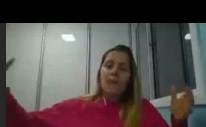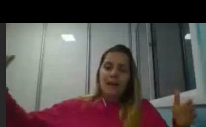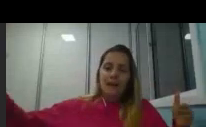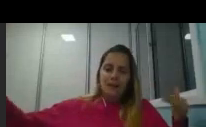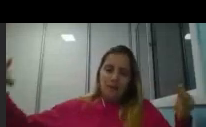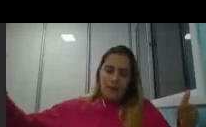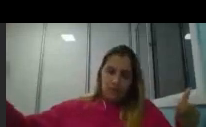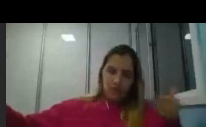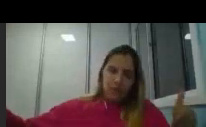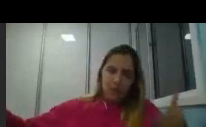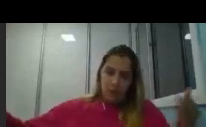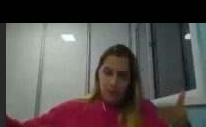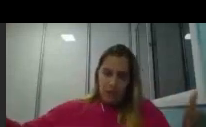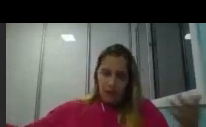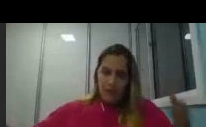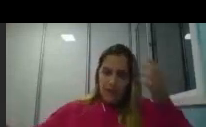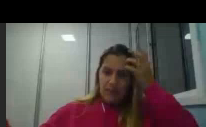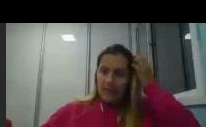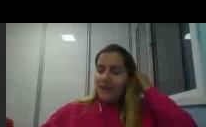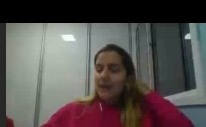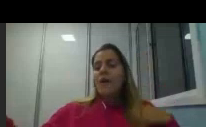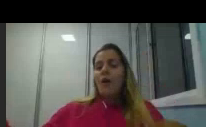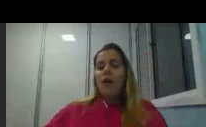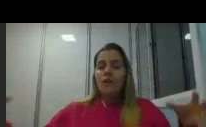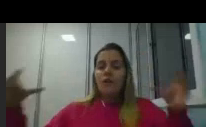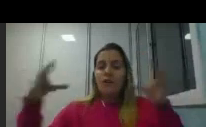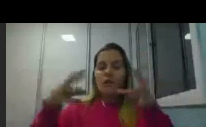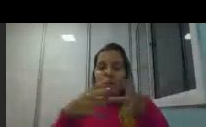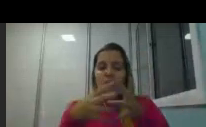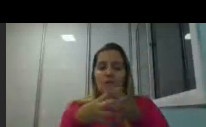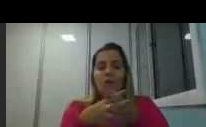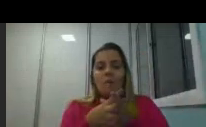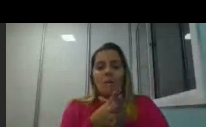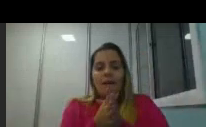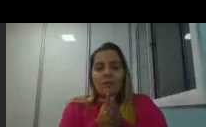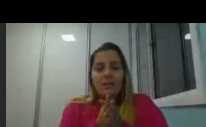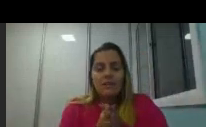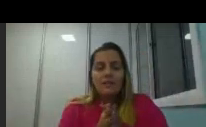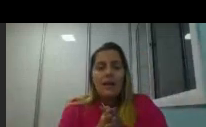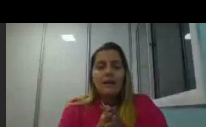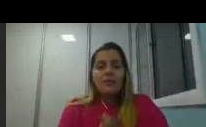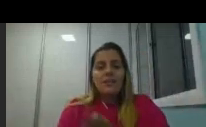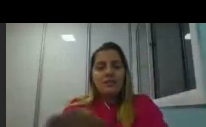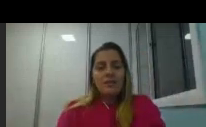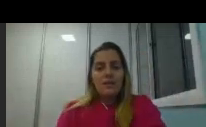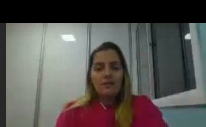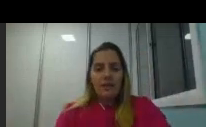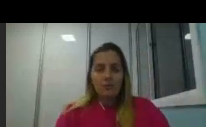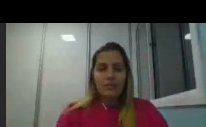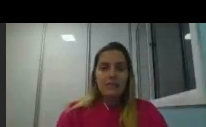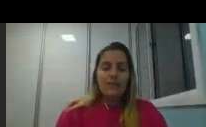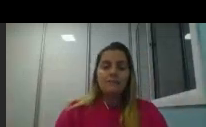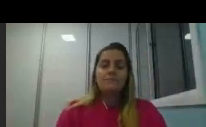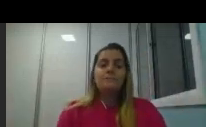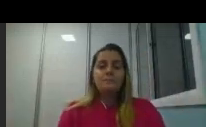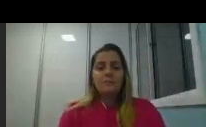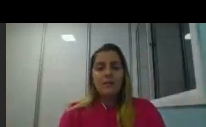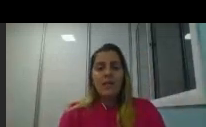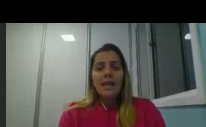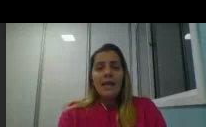frouxo, para função a poder acontecer ali, ora como cromossomo mais condensado, quando a divisão vai